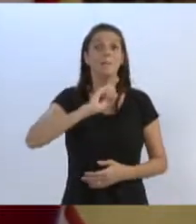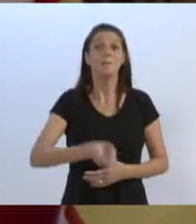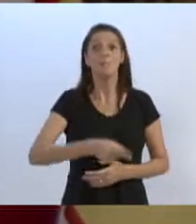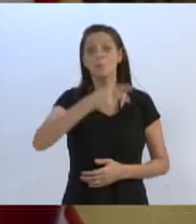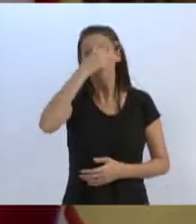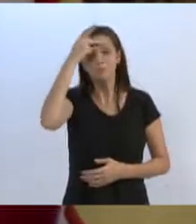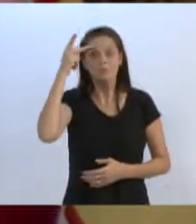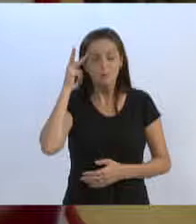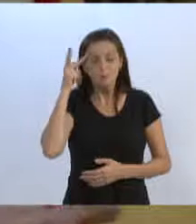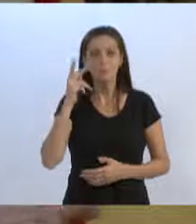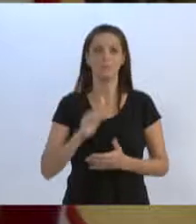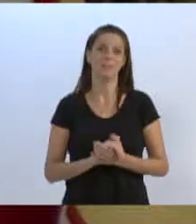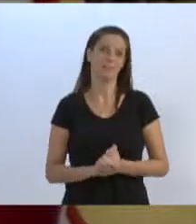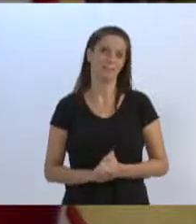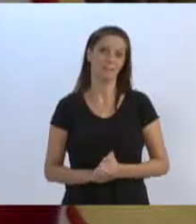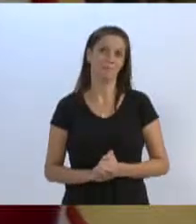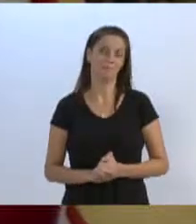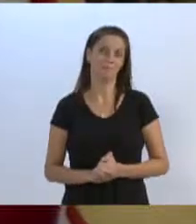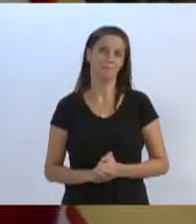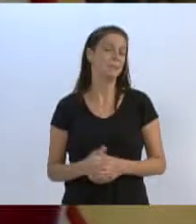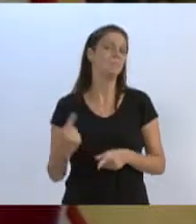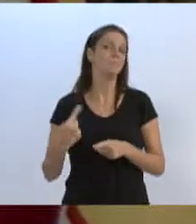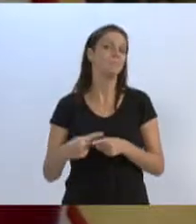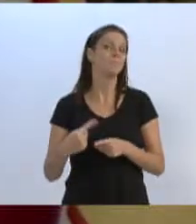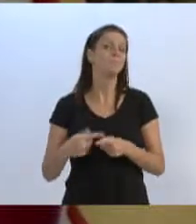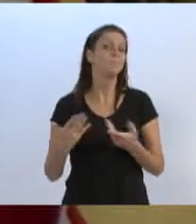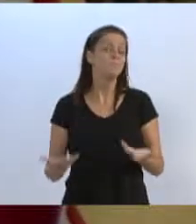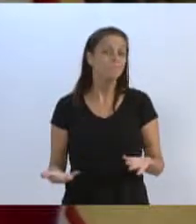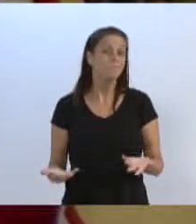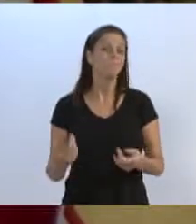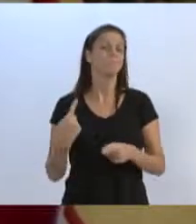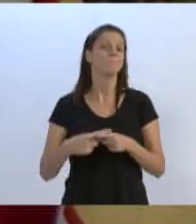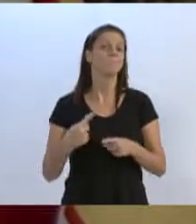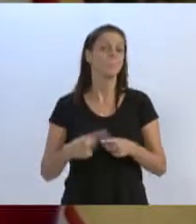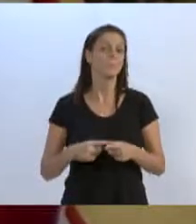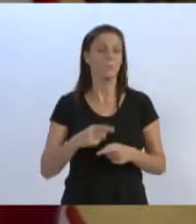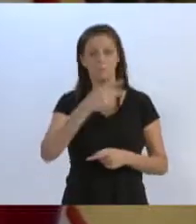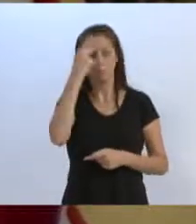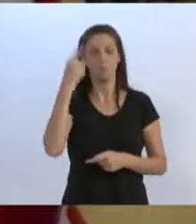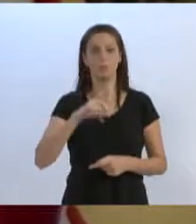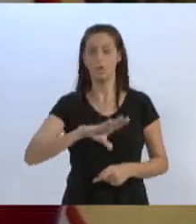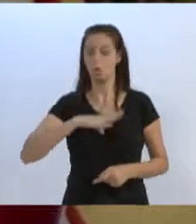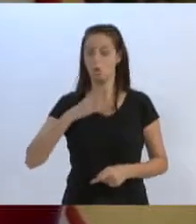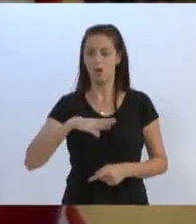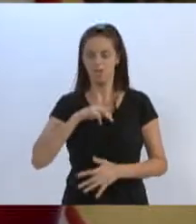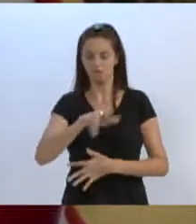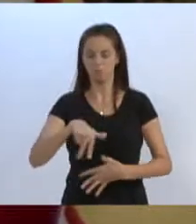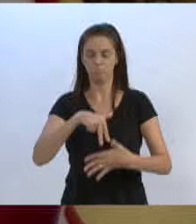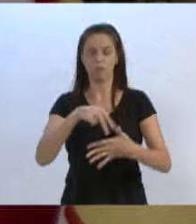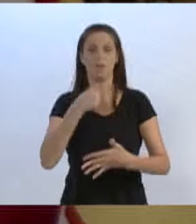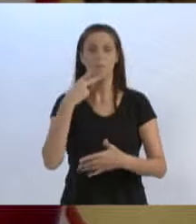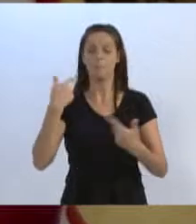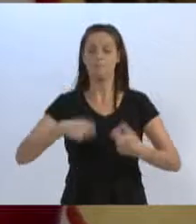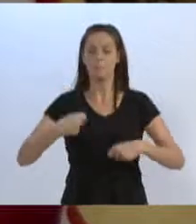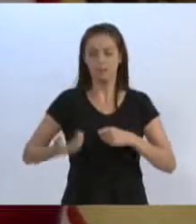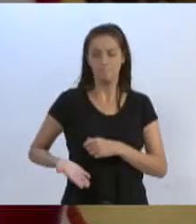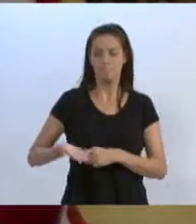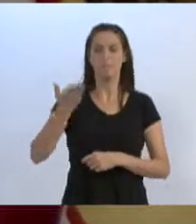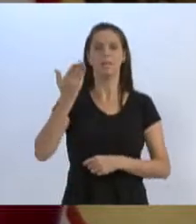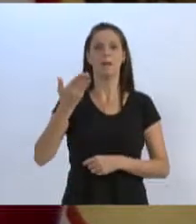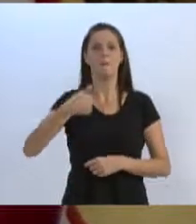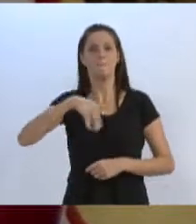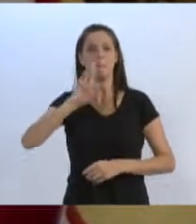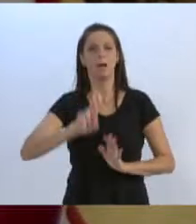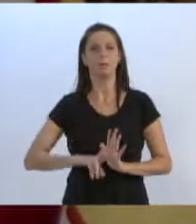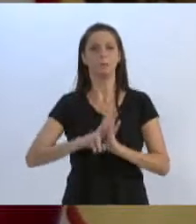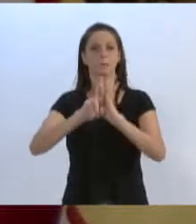1. Mas por que isso? Porque não tem coragem de vir aqui na tribuna e dizer que precisa aumentar a